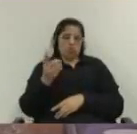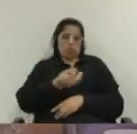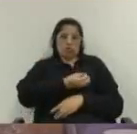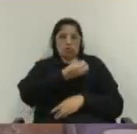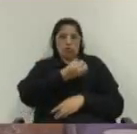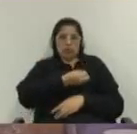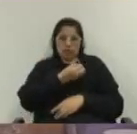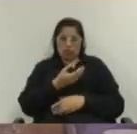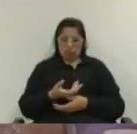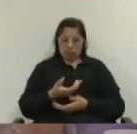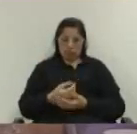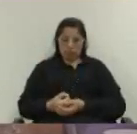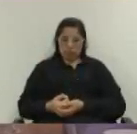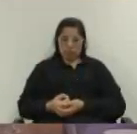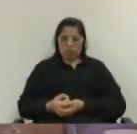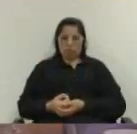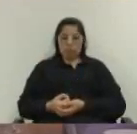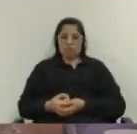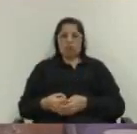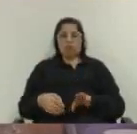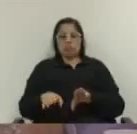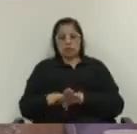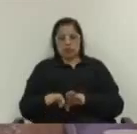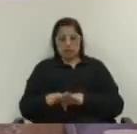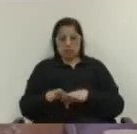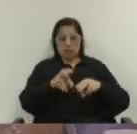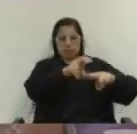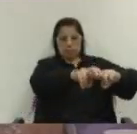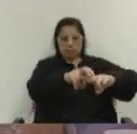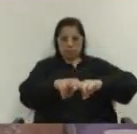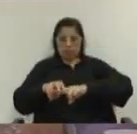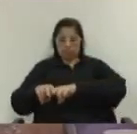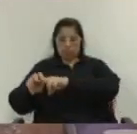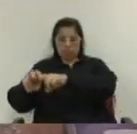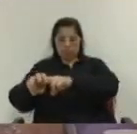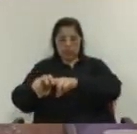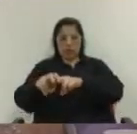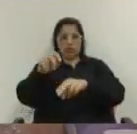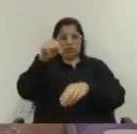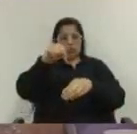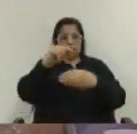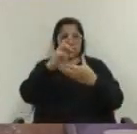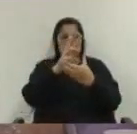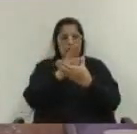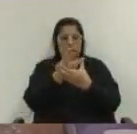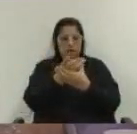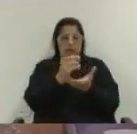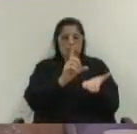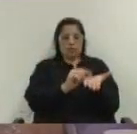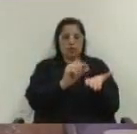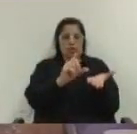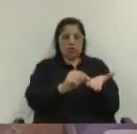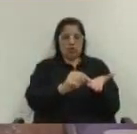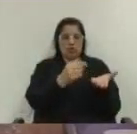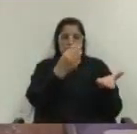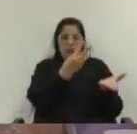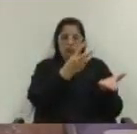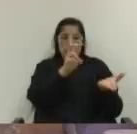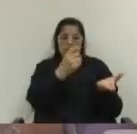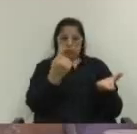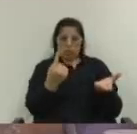vereador, como com assento na Câmara Municipal de Limeira, nos termos do inciso 4º do artigo